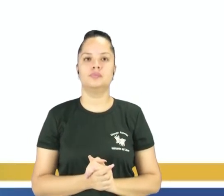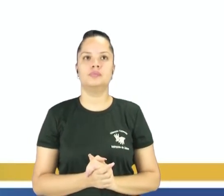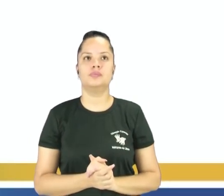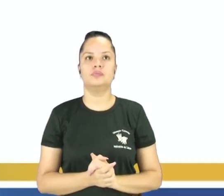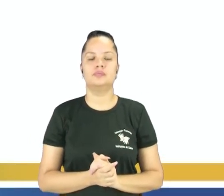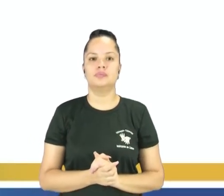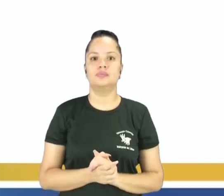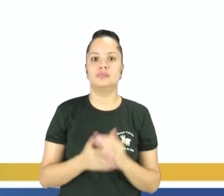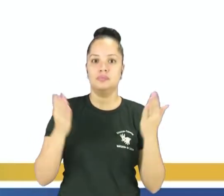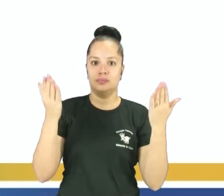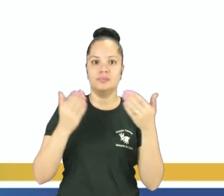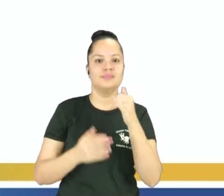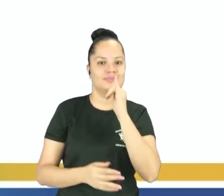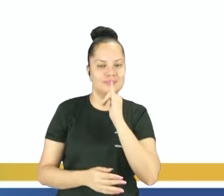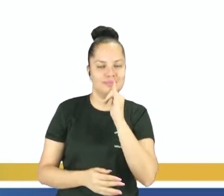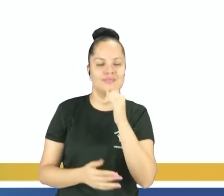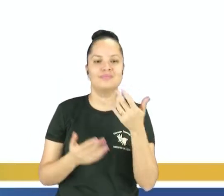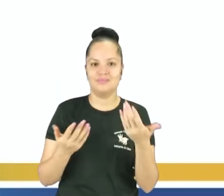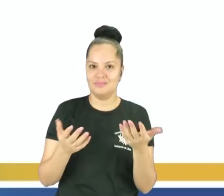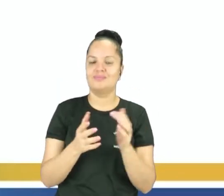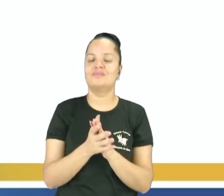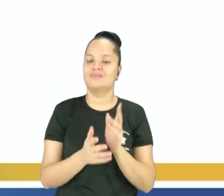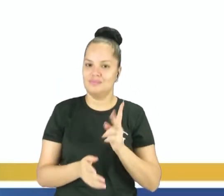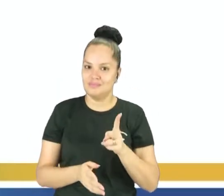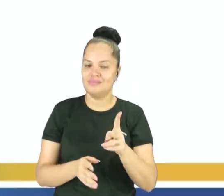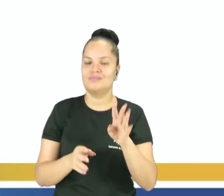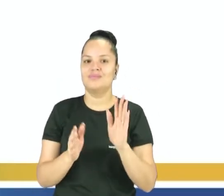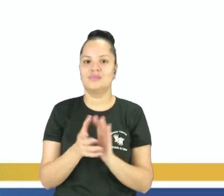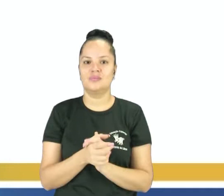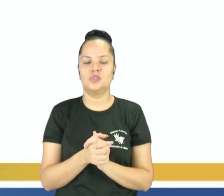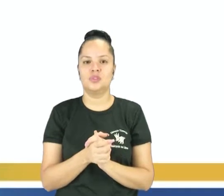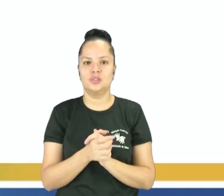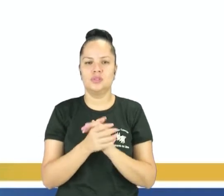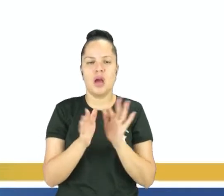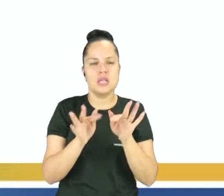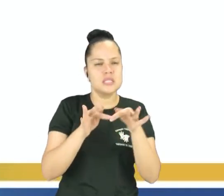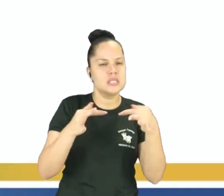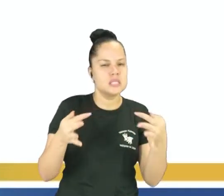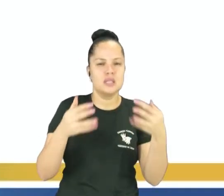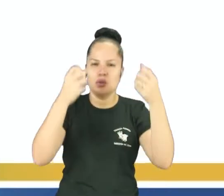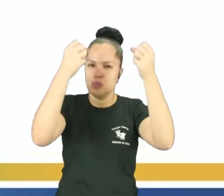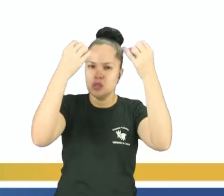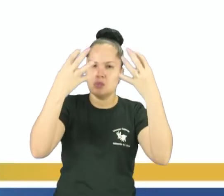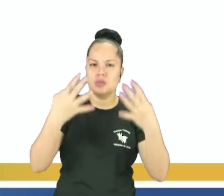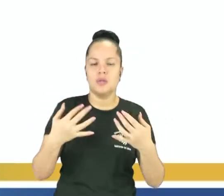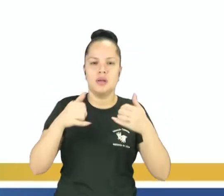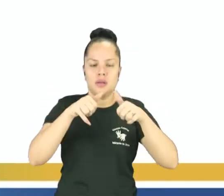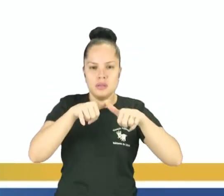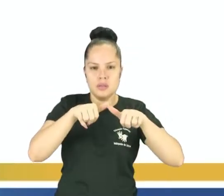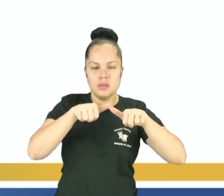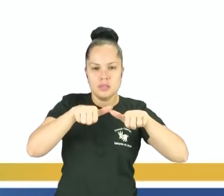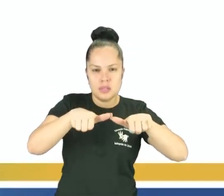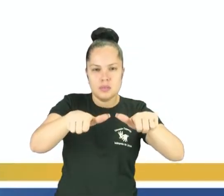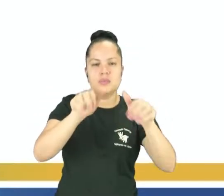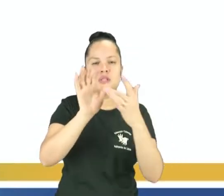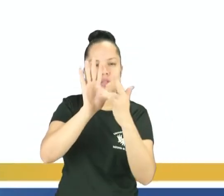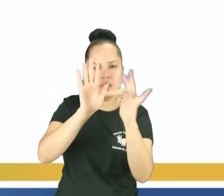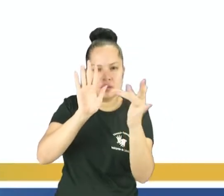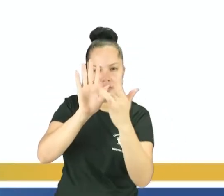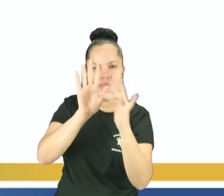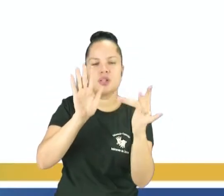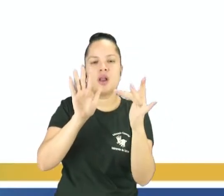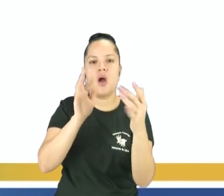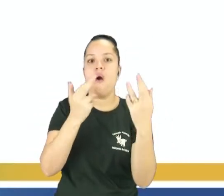Então vamos para mais exemplos. Simplificadamente, numa simetria de reflexão, as figuras geradas são congruentes